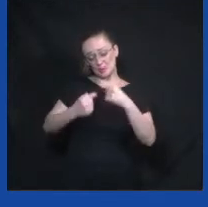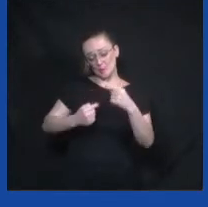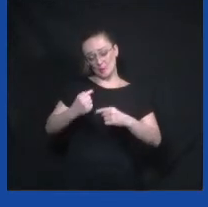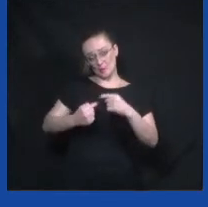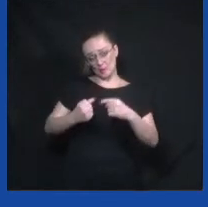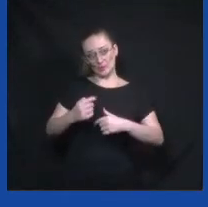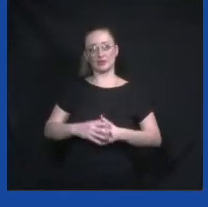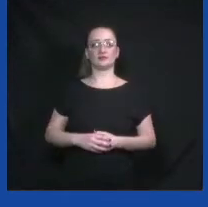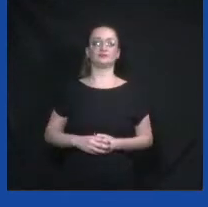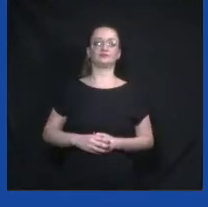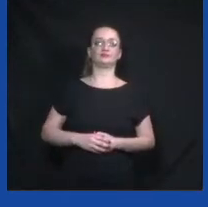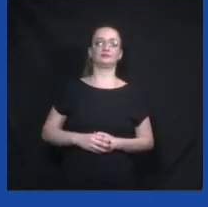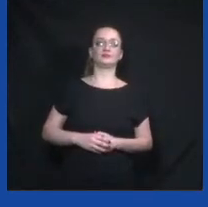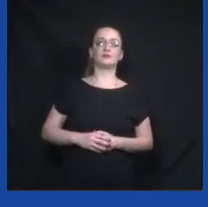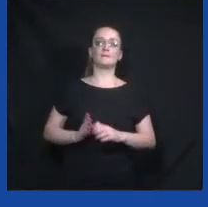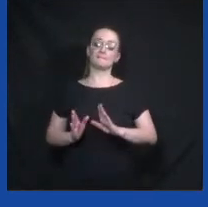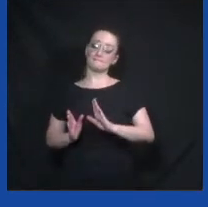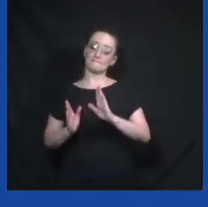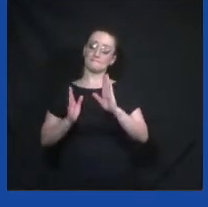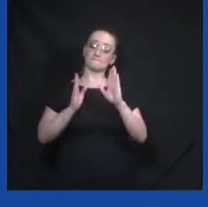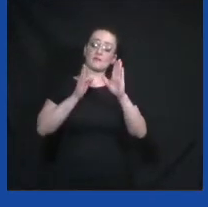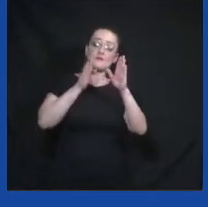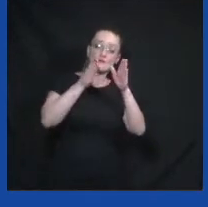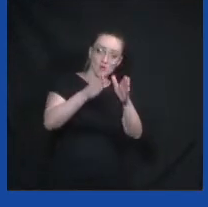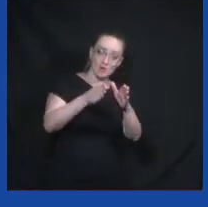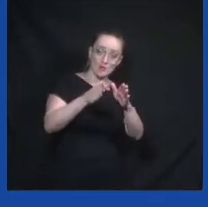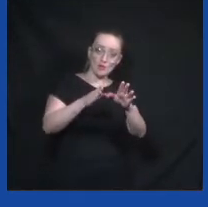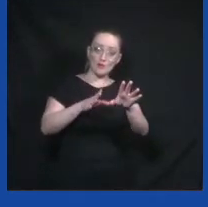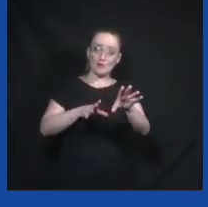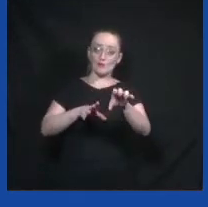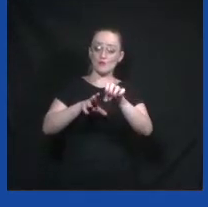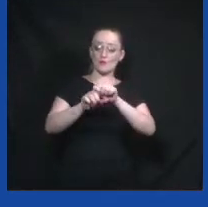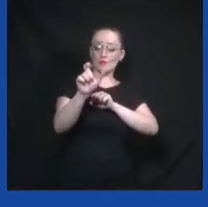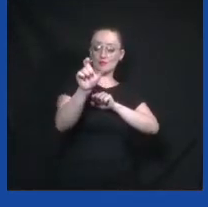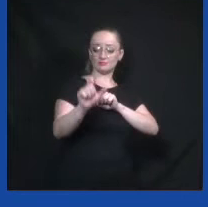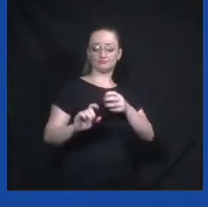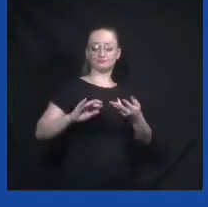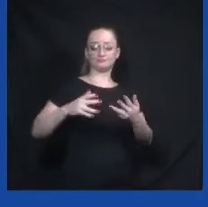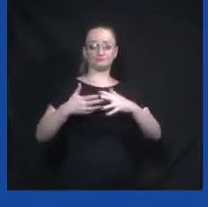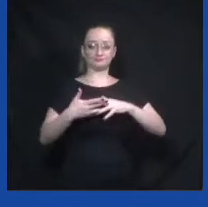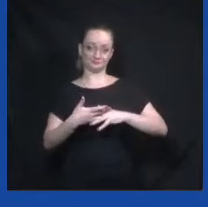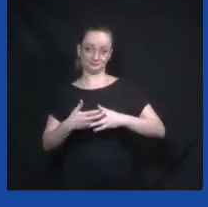política para formação cidadã?